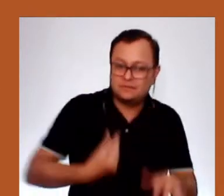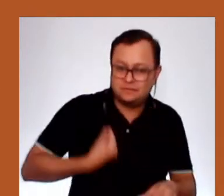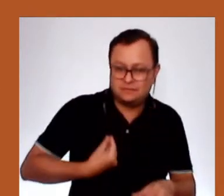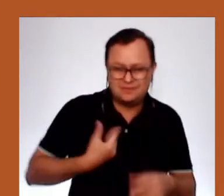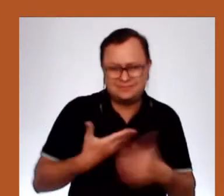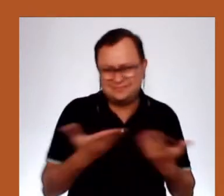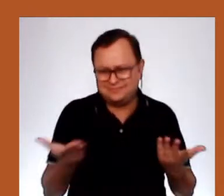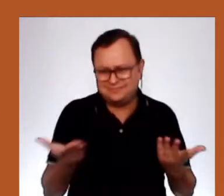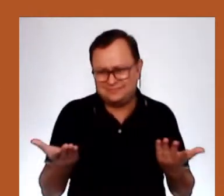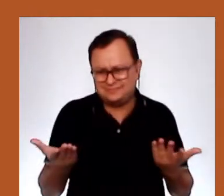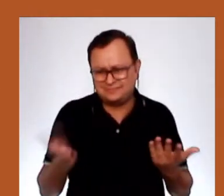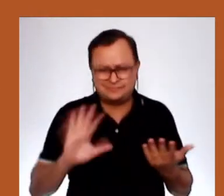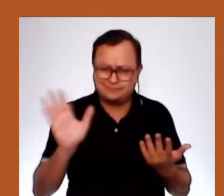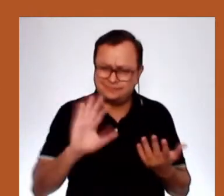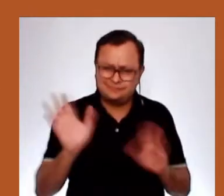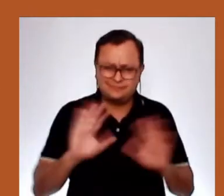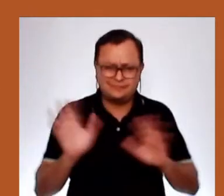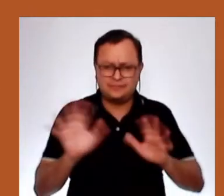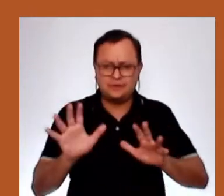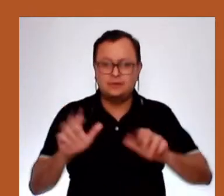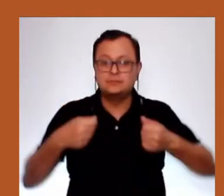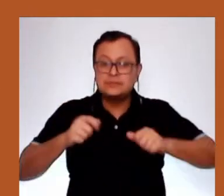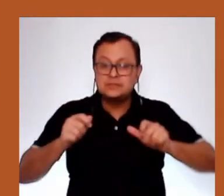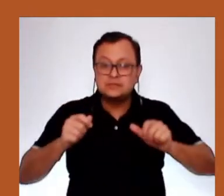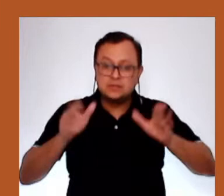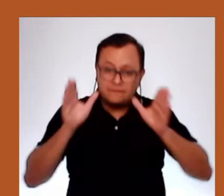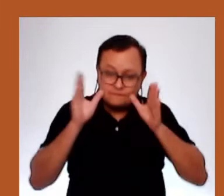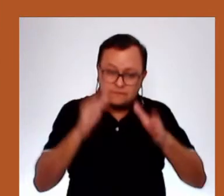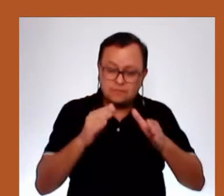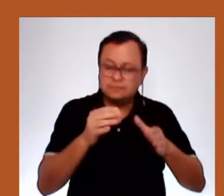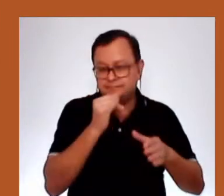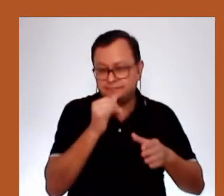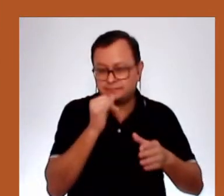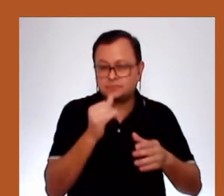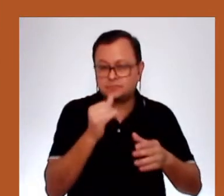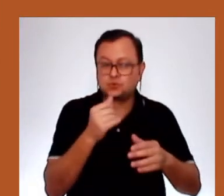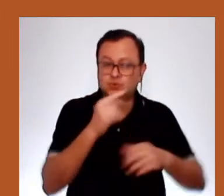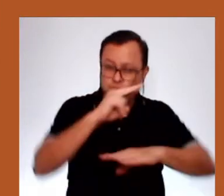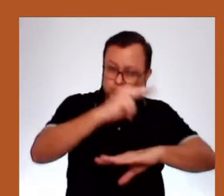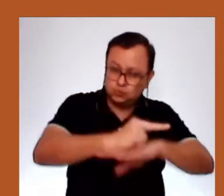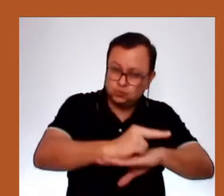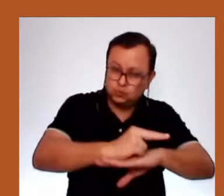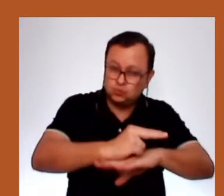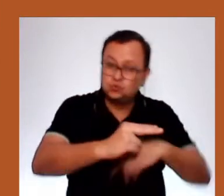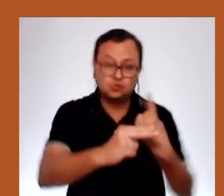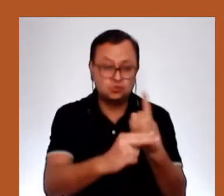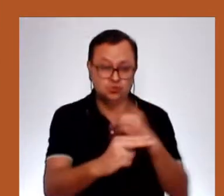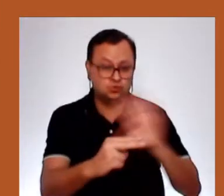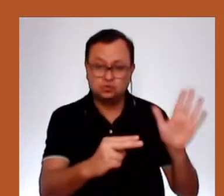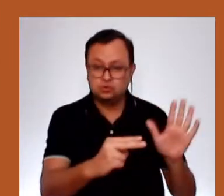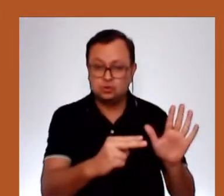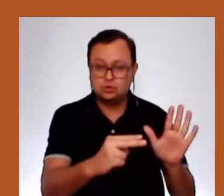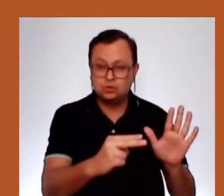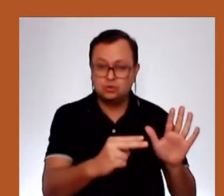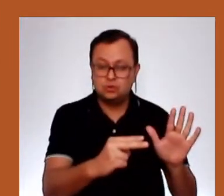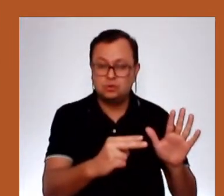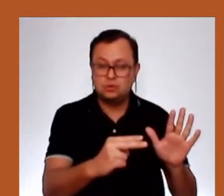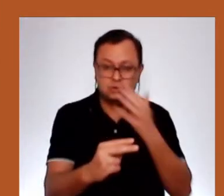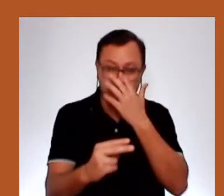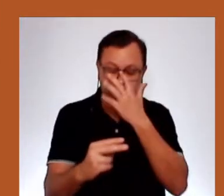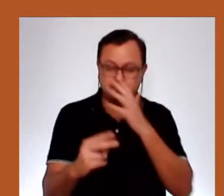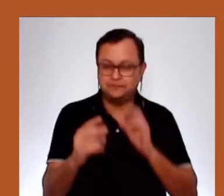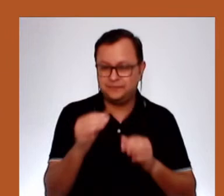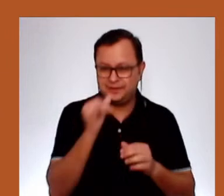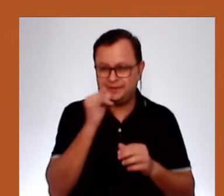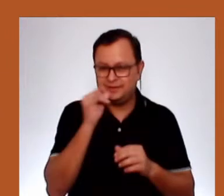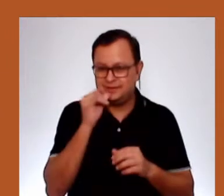não pode se dar o luxo de excluir nada, né? Então, como o paciente é um só, tem uma fala muito interessante